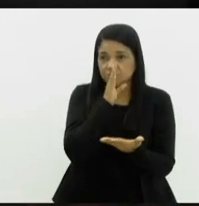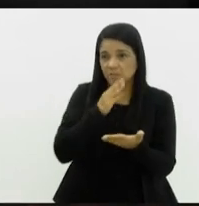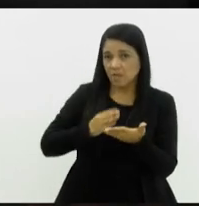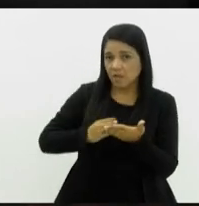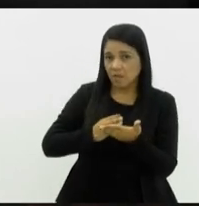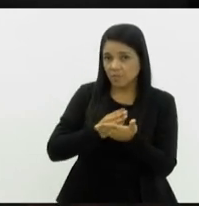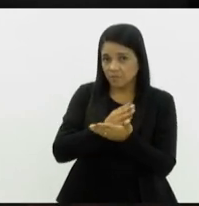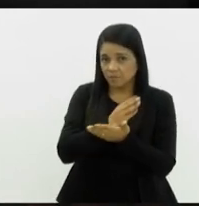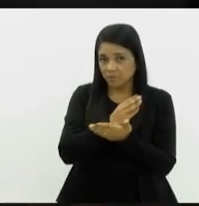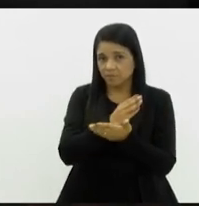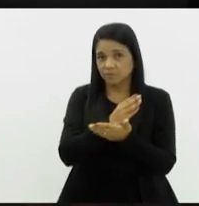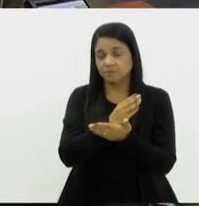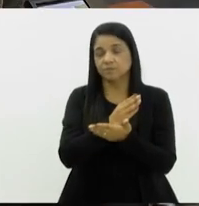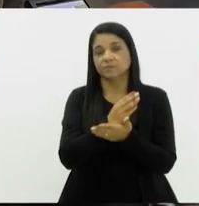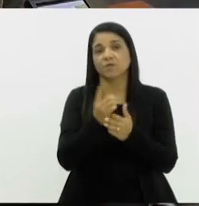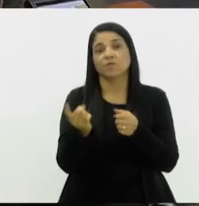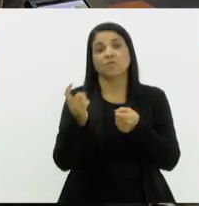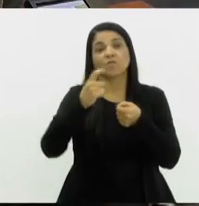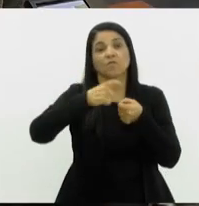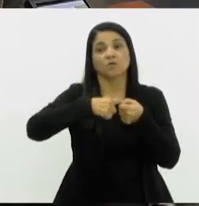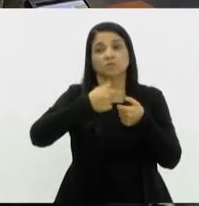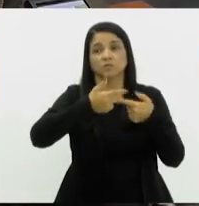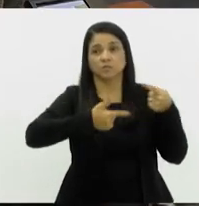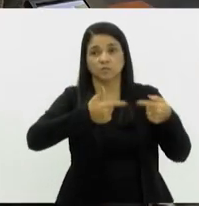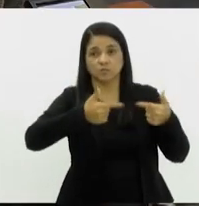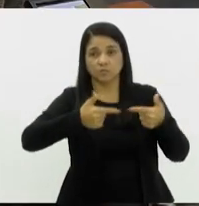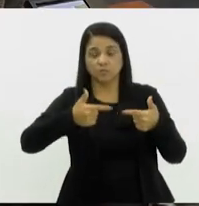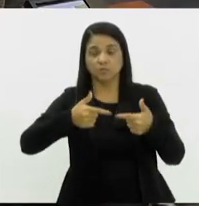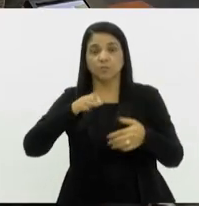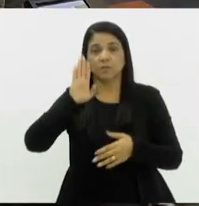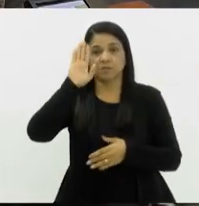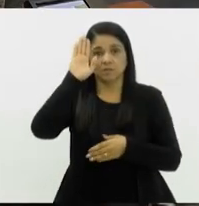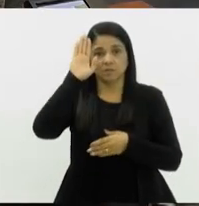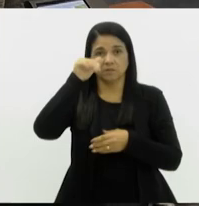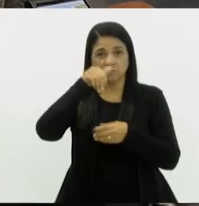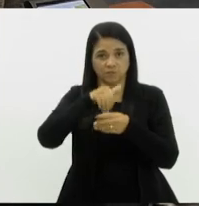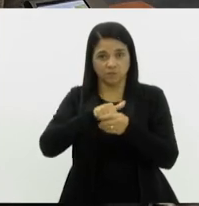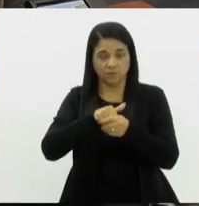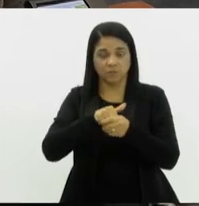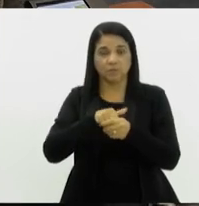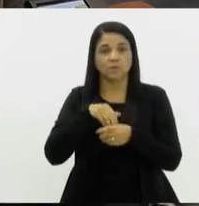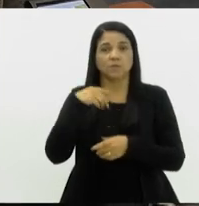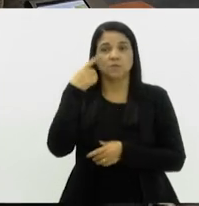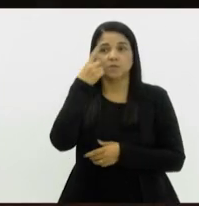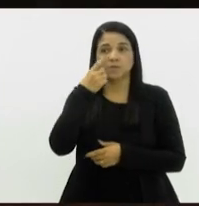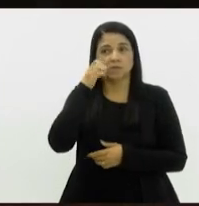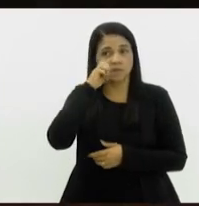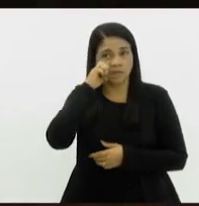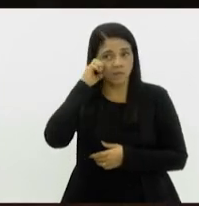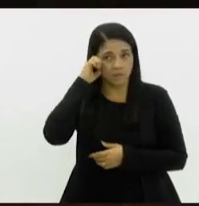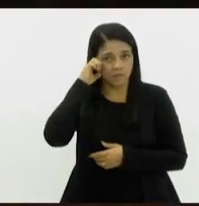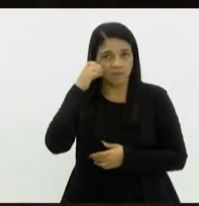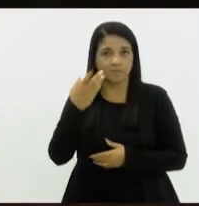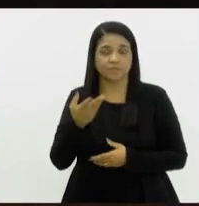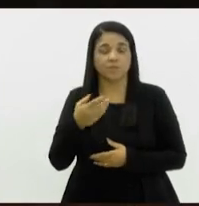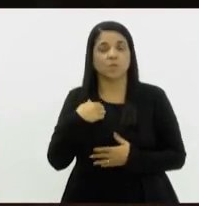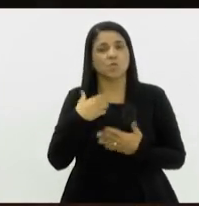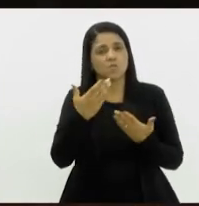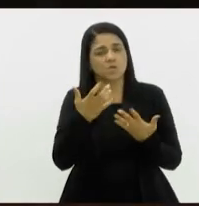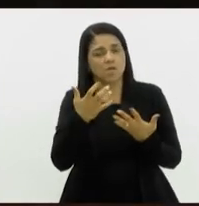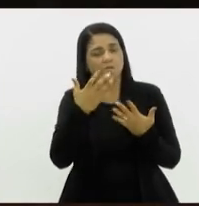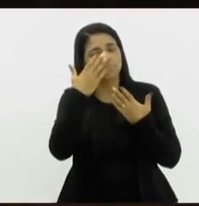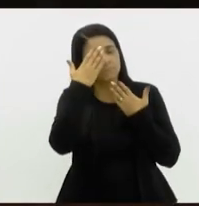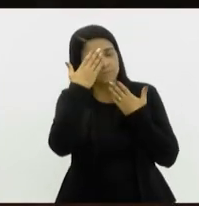estão. Aprovado em primeiro, retorno em segundo. Para a declaração de voto, deputada Élica Takimoto. Presidenta, queria muito